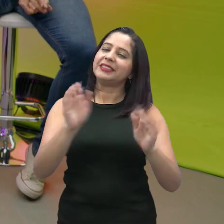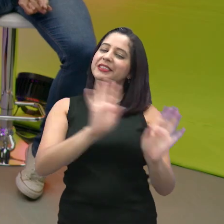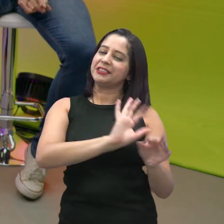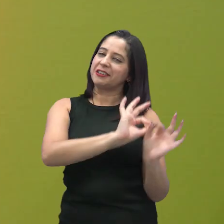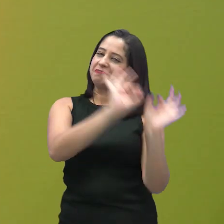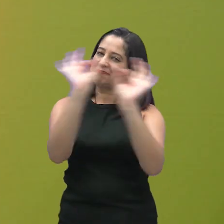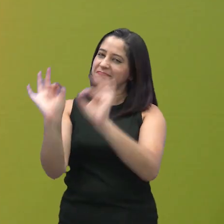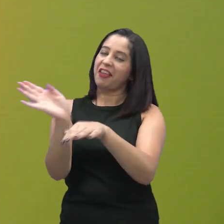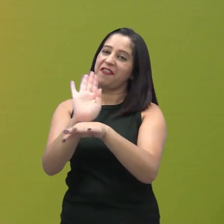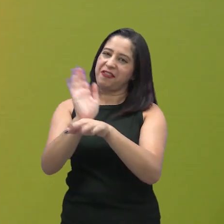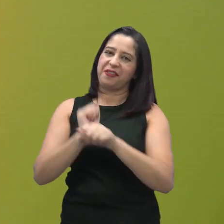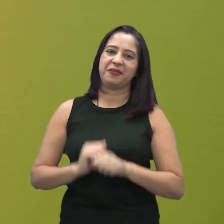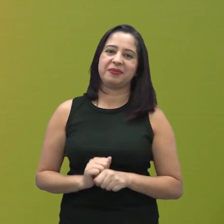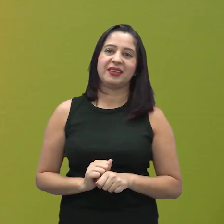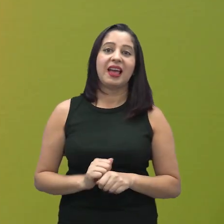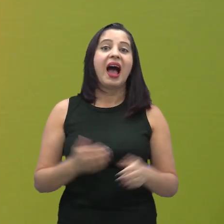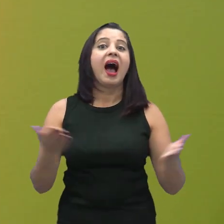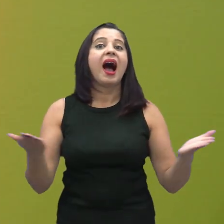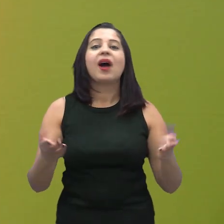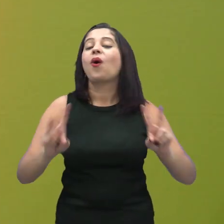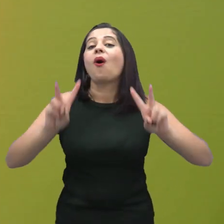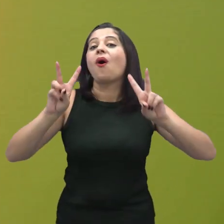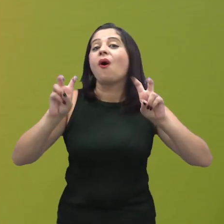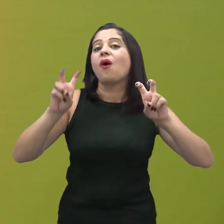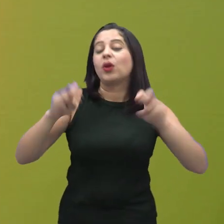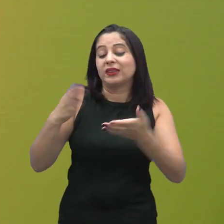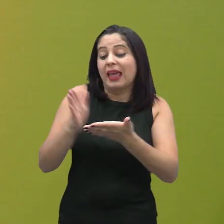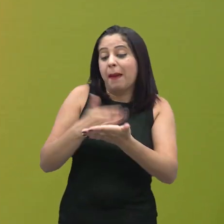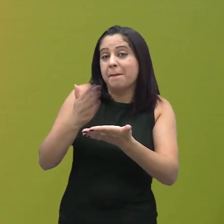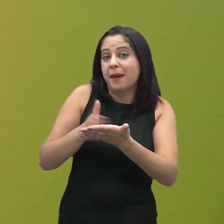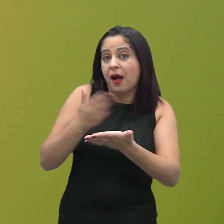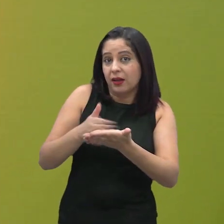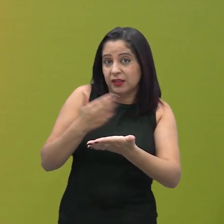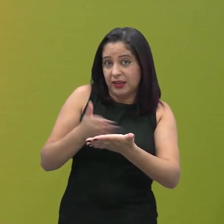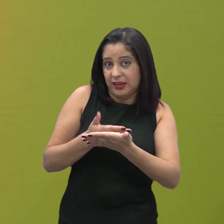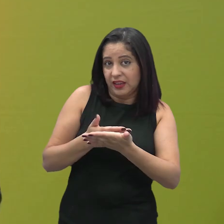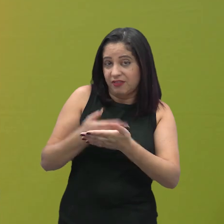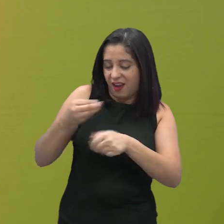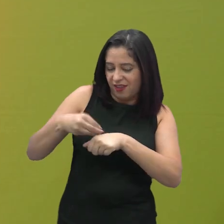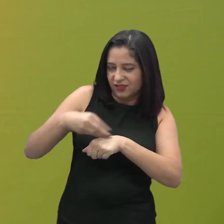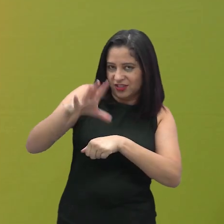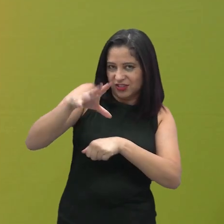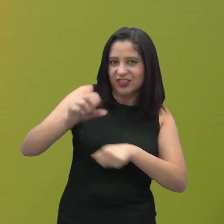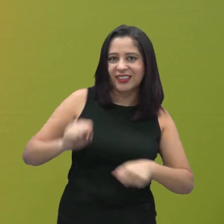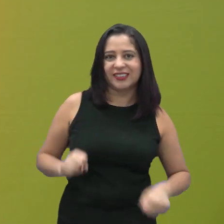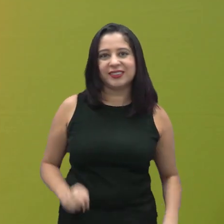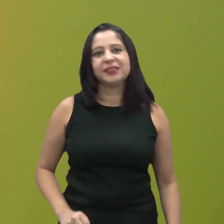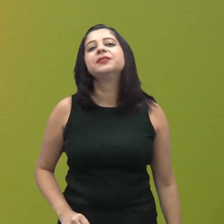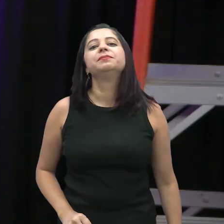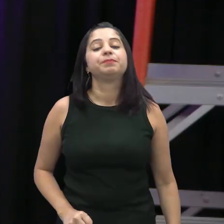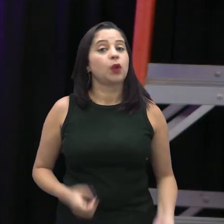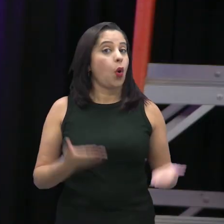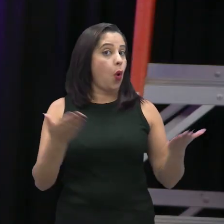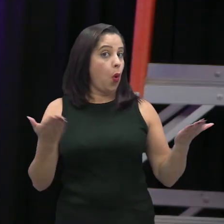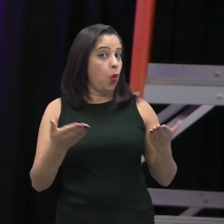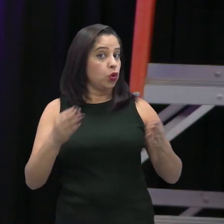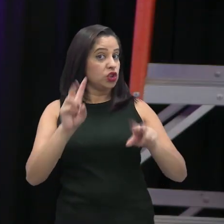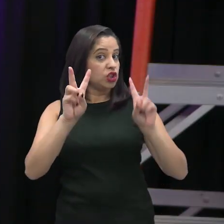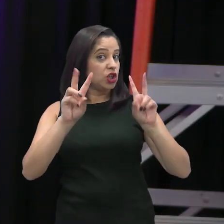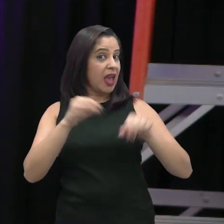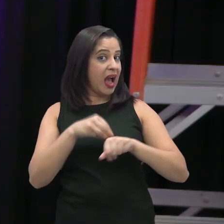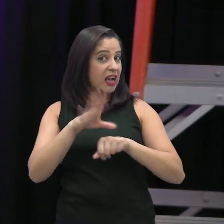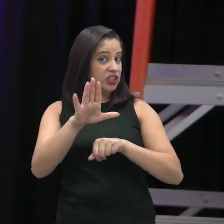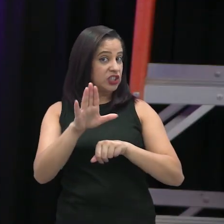tá certo? Bom, pessoal, chegou a vez da gente falar sobre literatura, então, aqui no Conexão, com o quadro Tem na Biblioteca. Hoje,